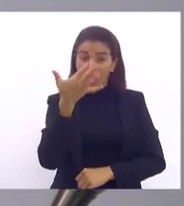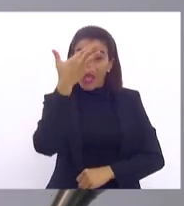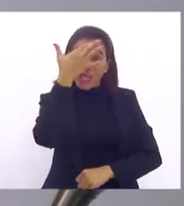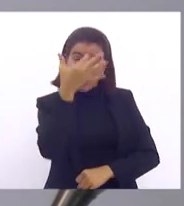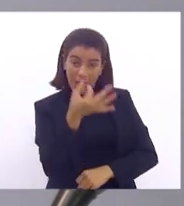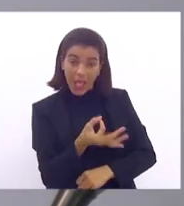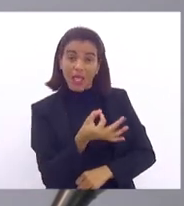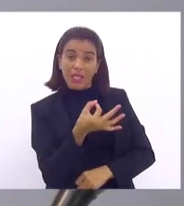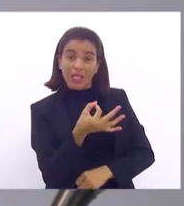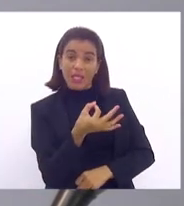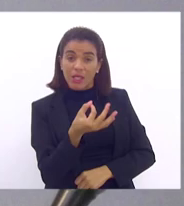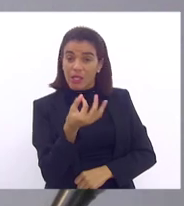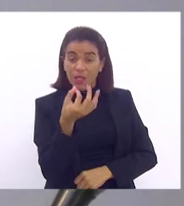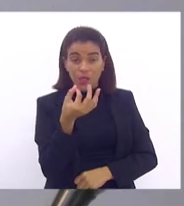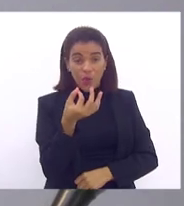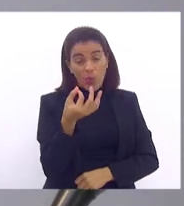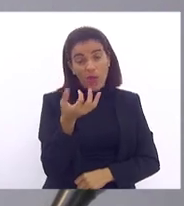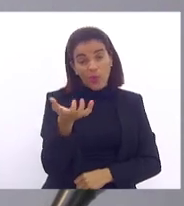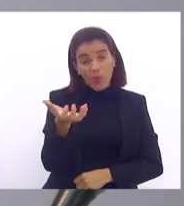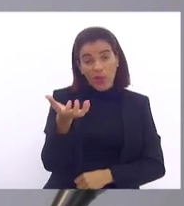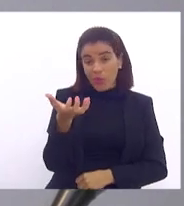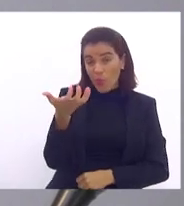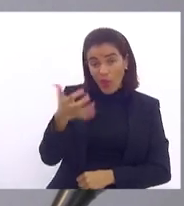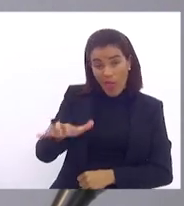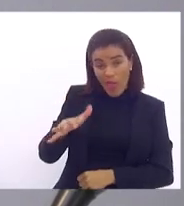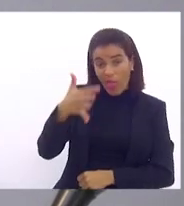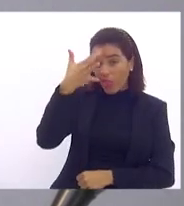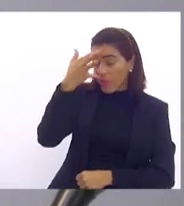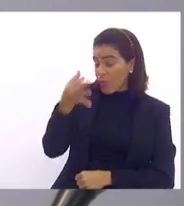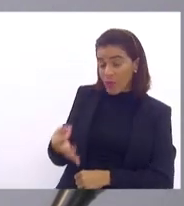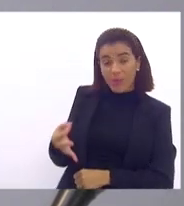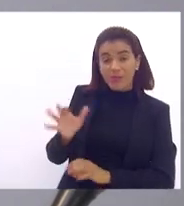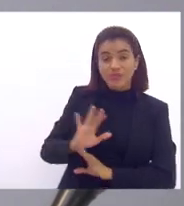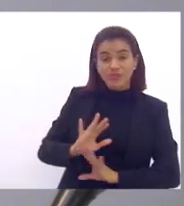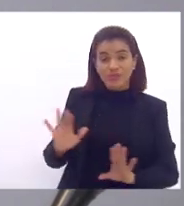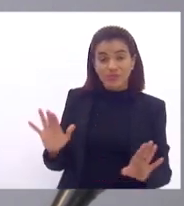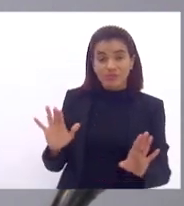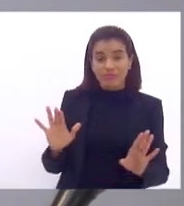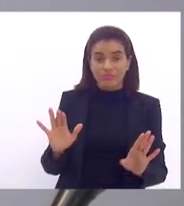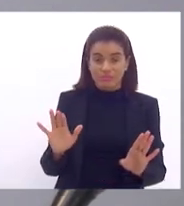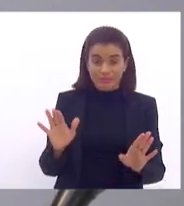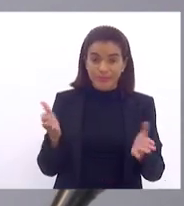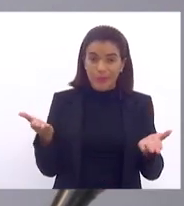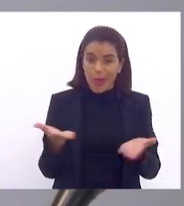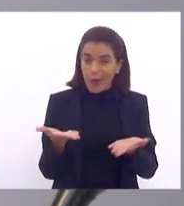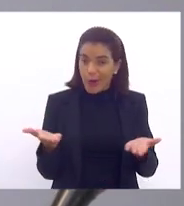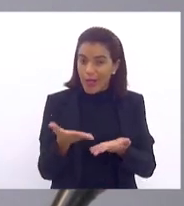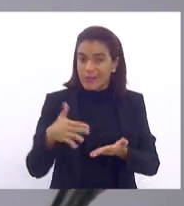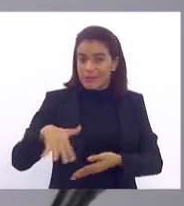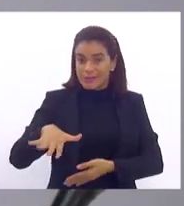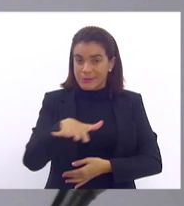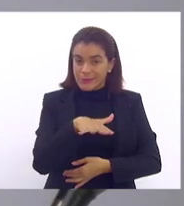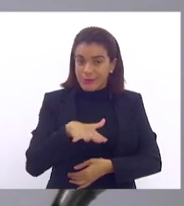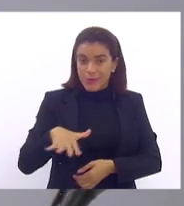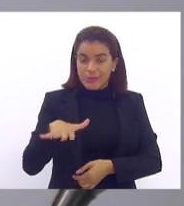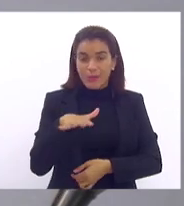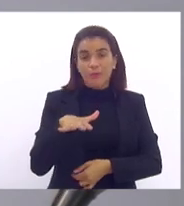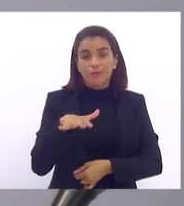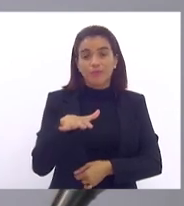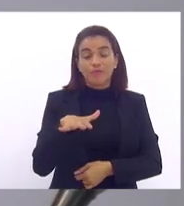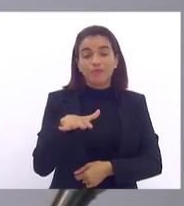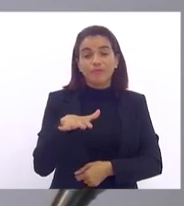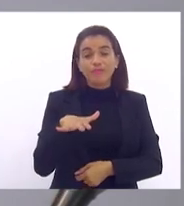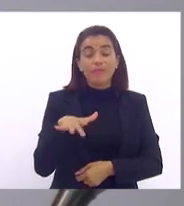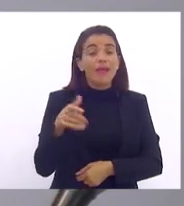forma quando querem interpretam um de outro né neste caso que o Rodrigo colocou